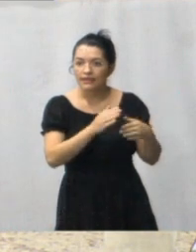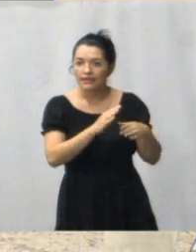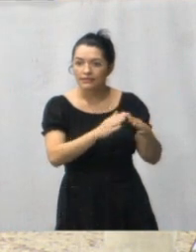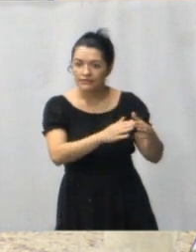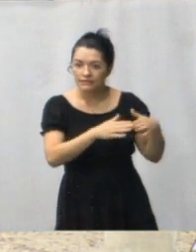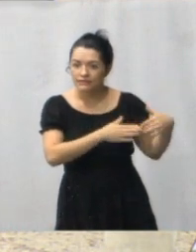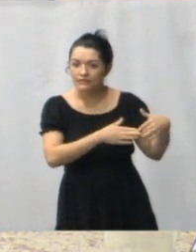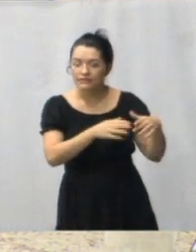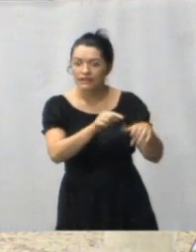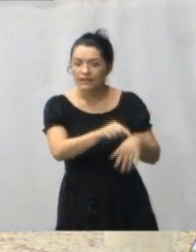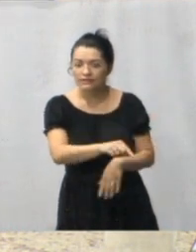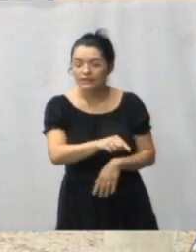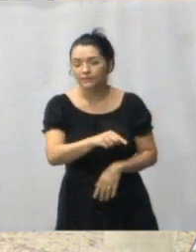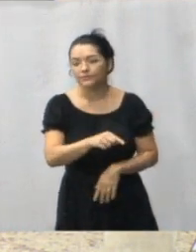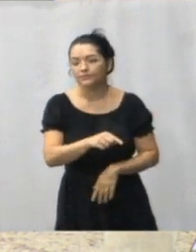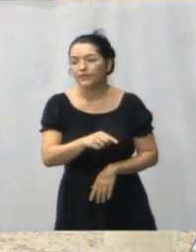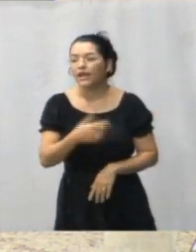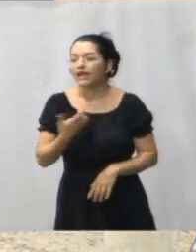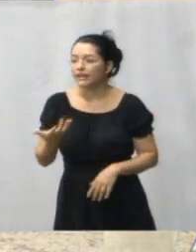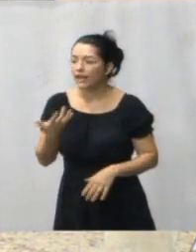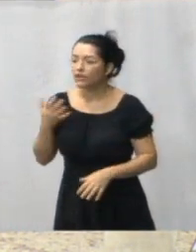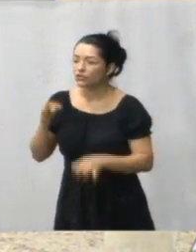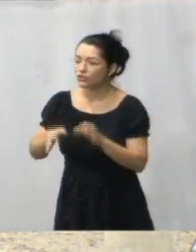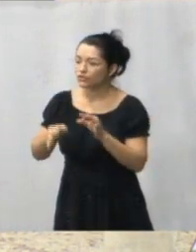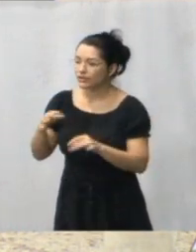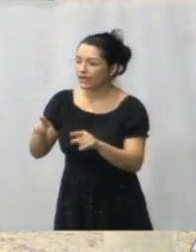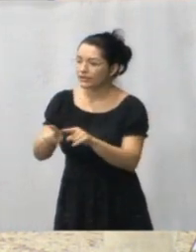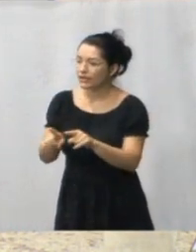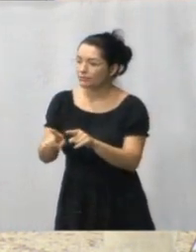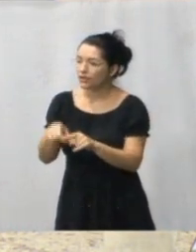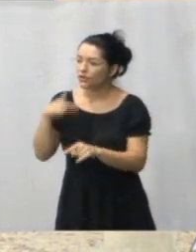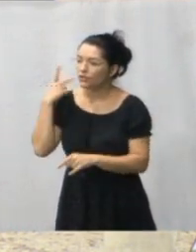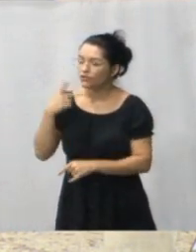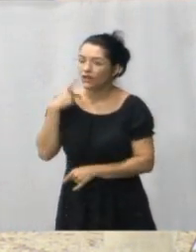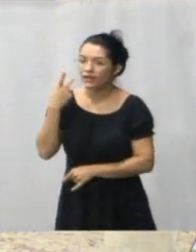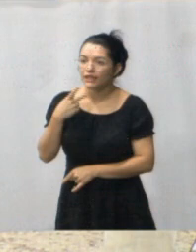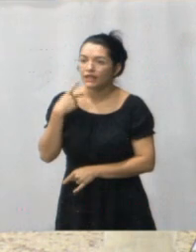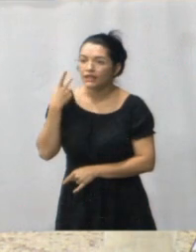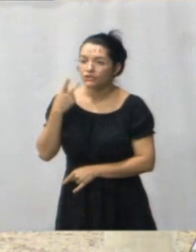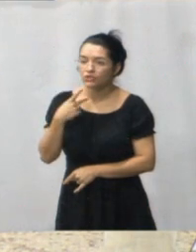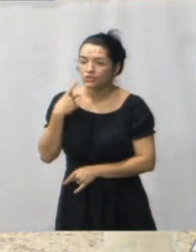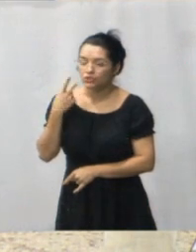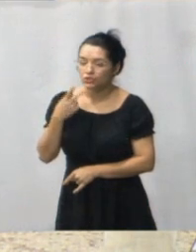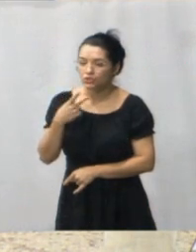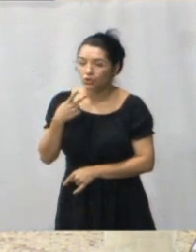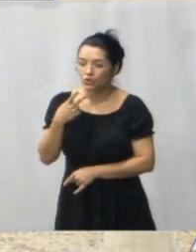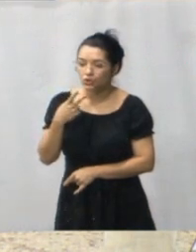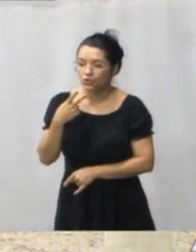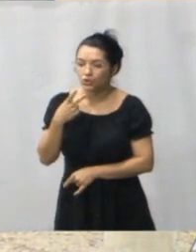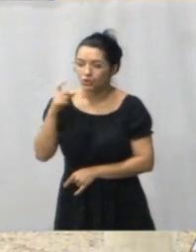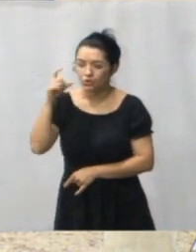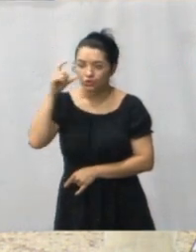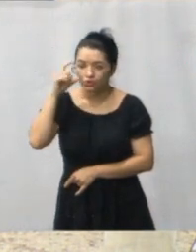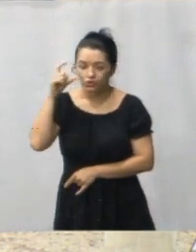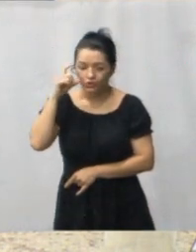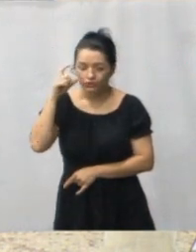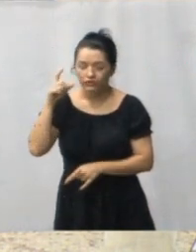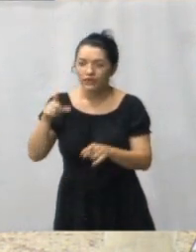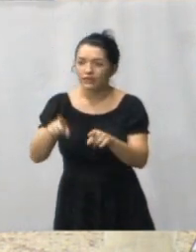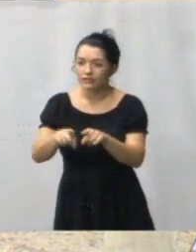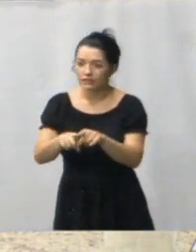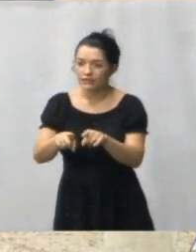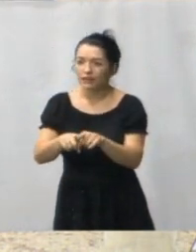justificar também, vereador Gilvan está com sintomas gripais, também vai dar entrada no atestado. Da mesma forma,